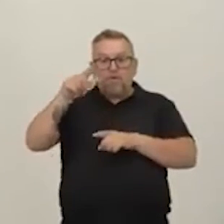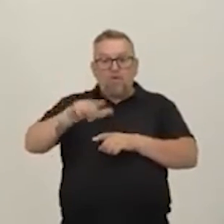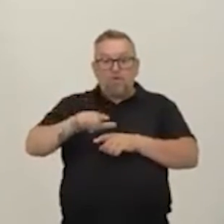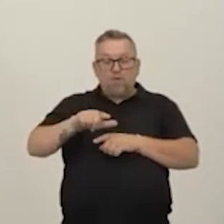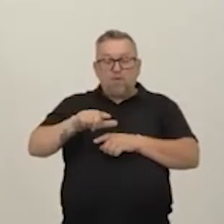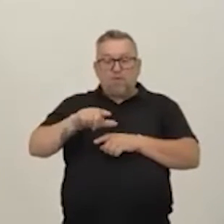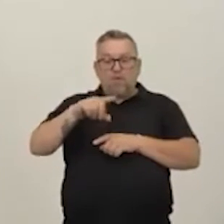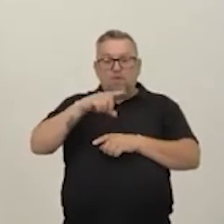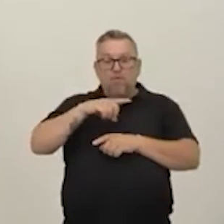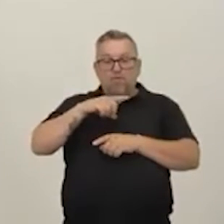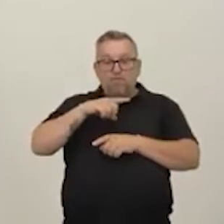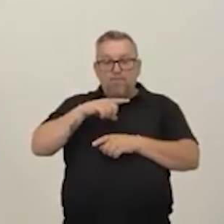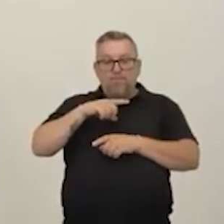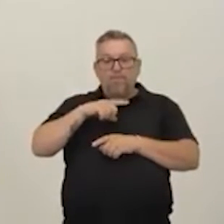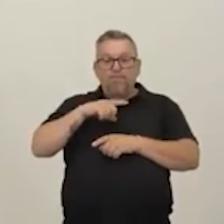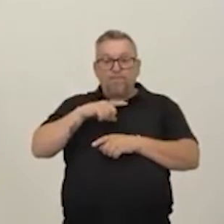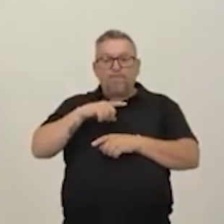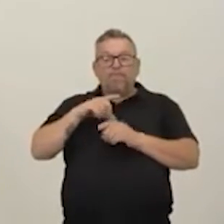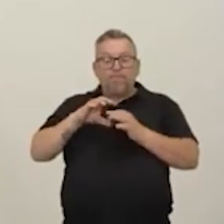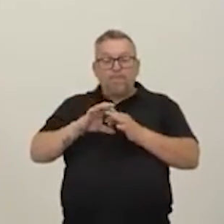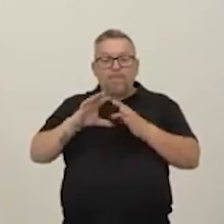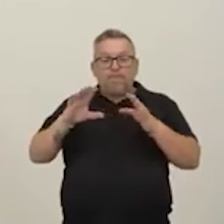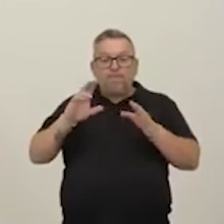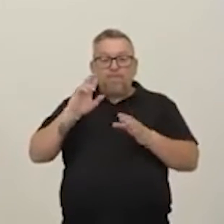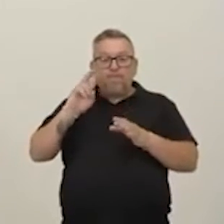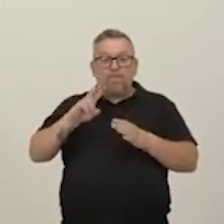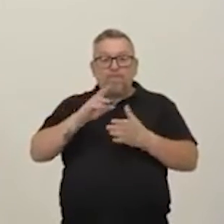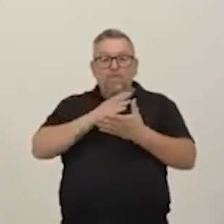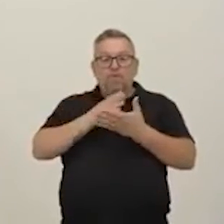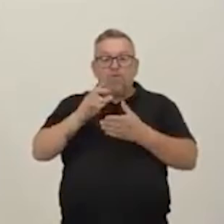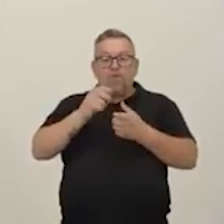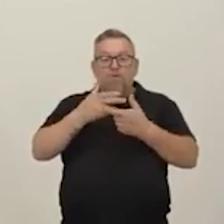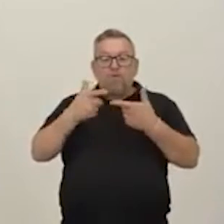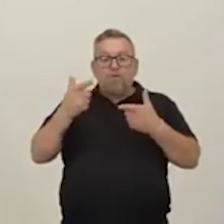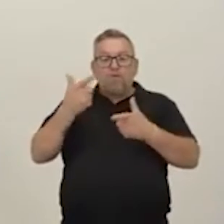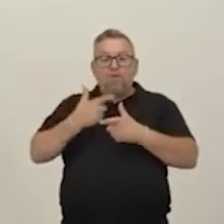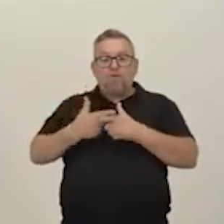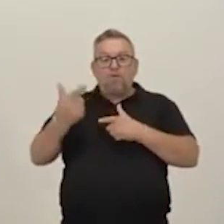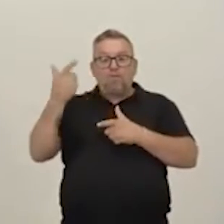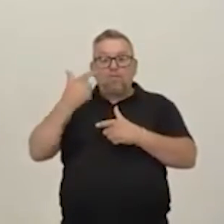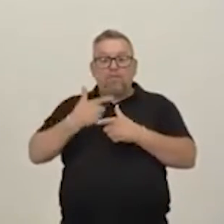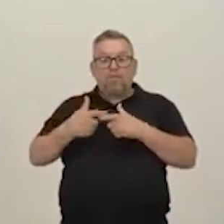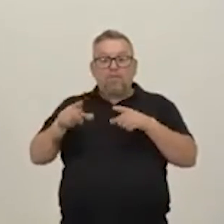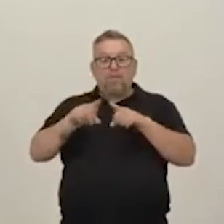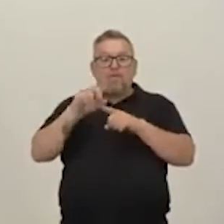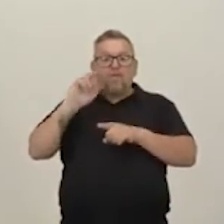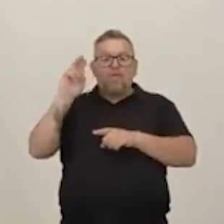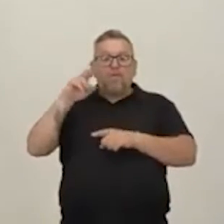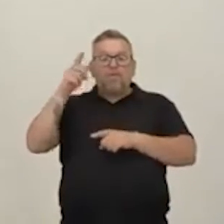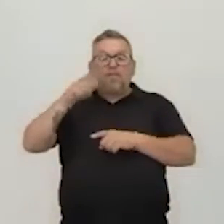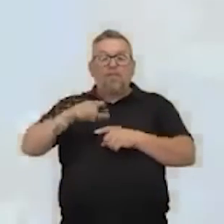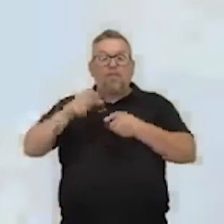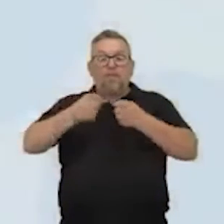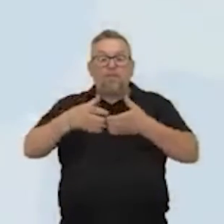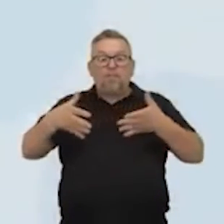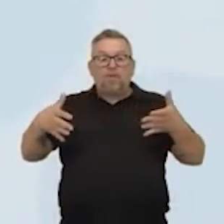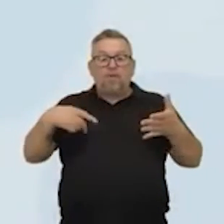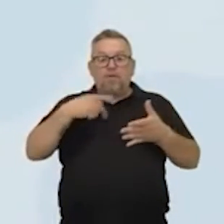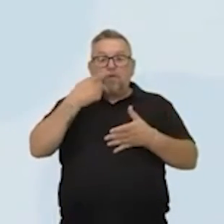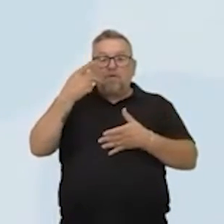a se tornar independentes. E aí começa a ter aí os conflitos, tá certo? Vamos ver aí um outro mapa que fala sobre